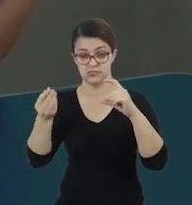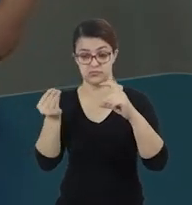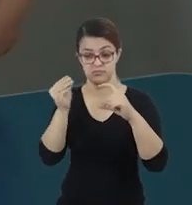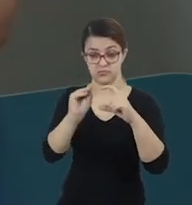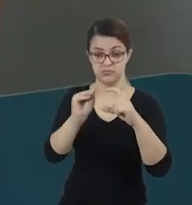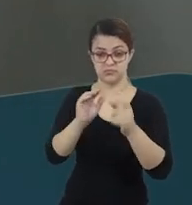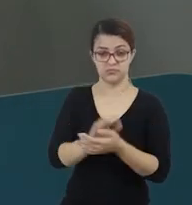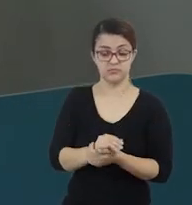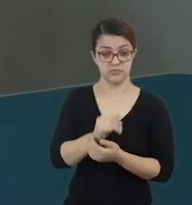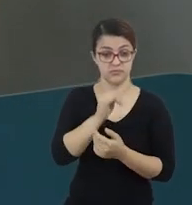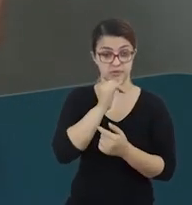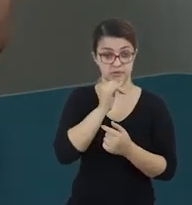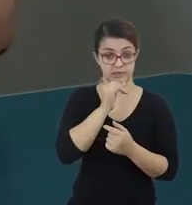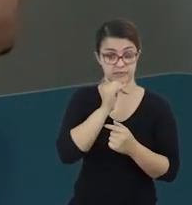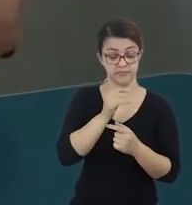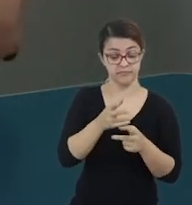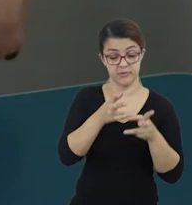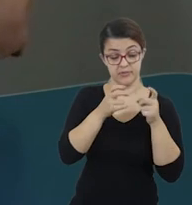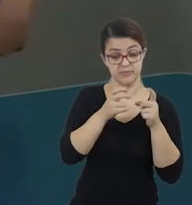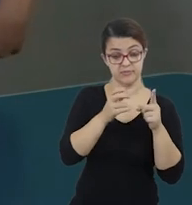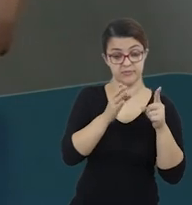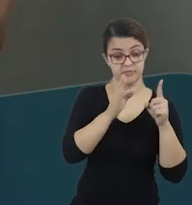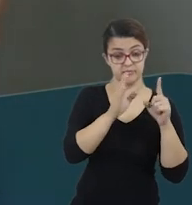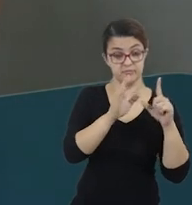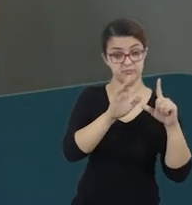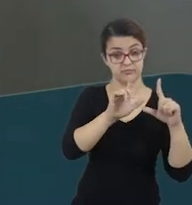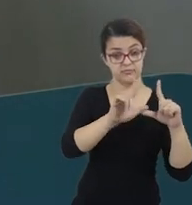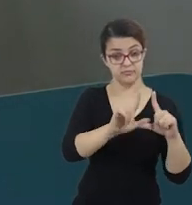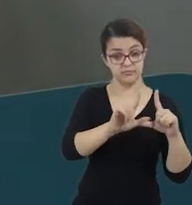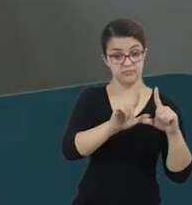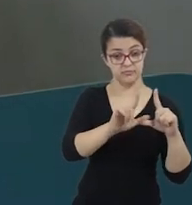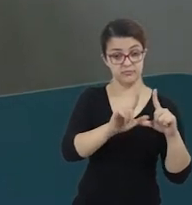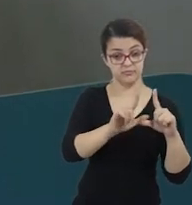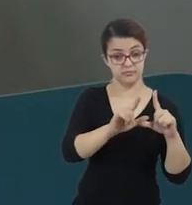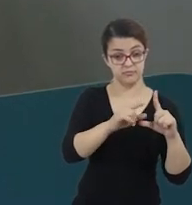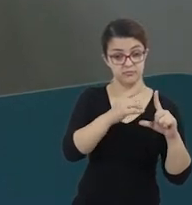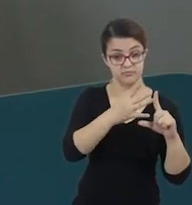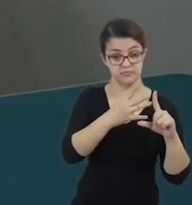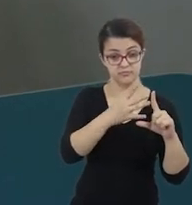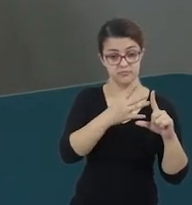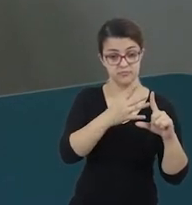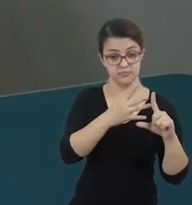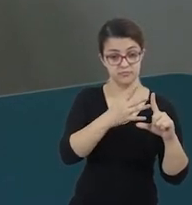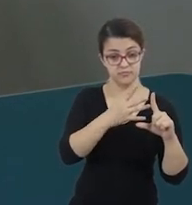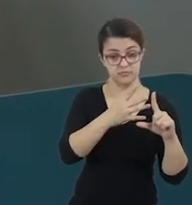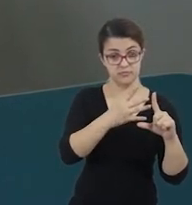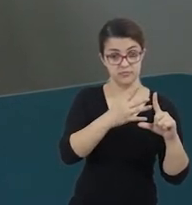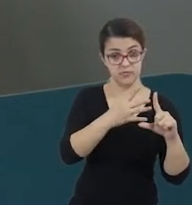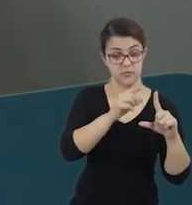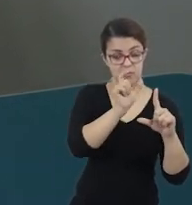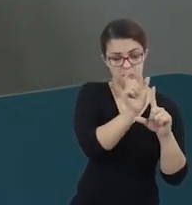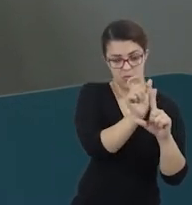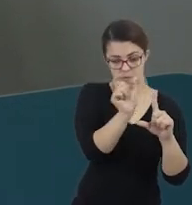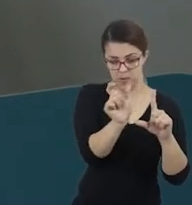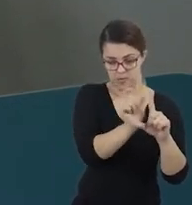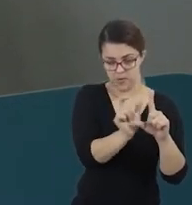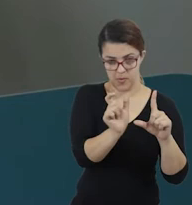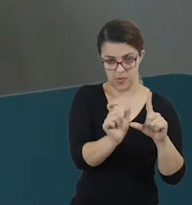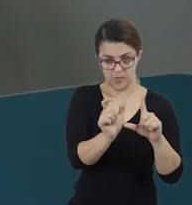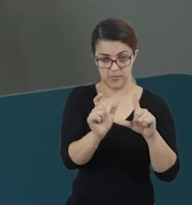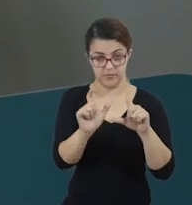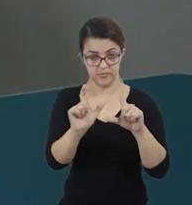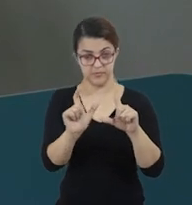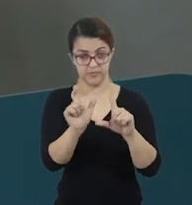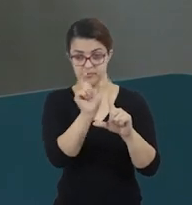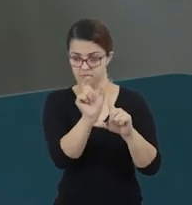sequências. Observe que na primeira sequência aqui, já tem o primeiro número, 4, quantidade de 4